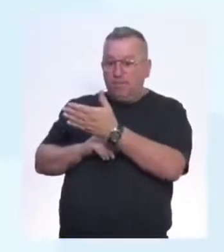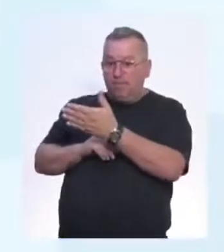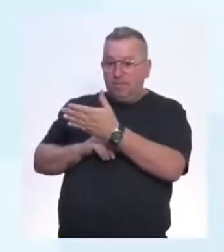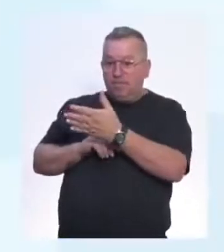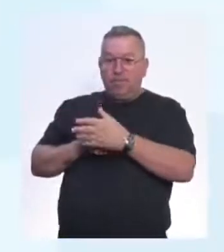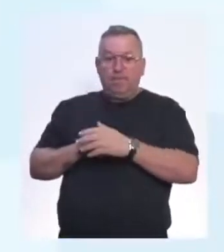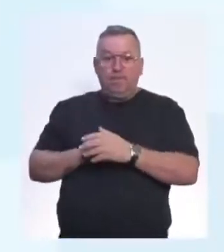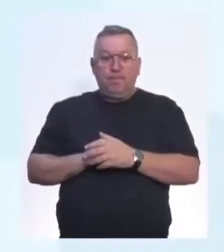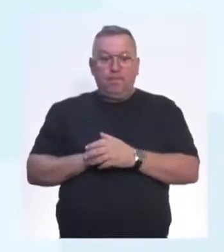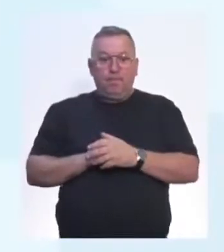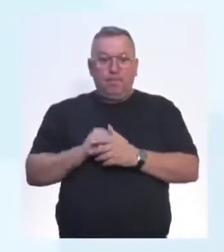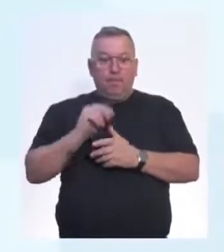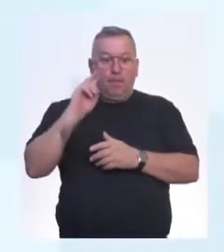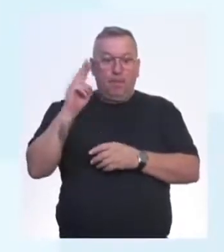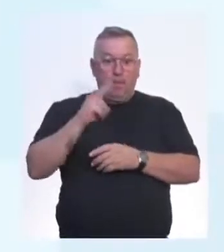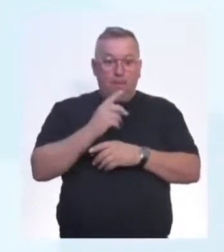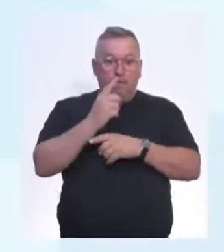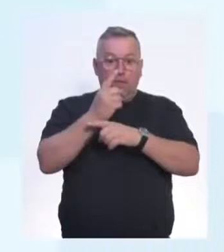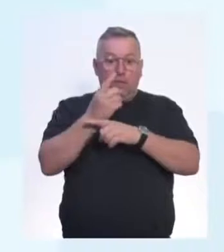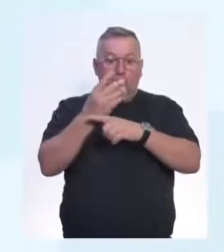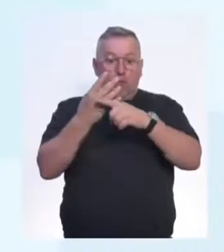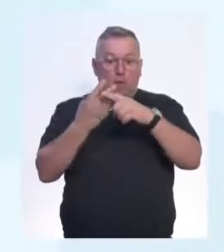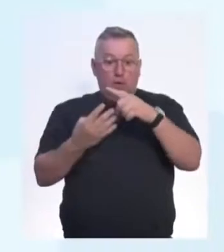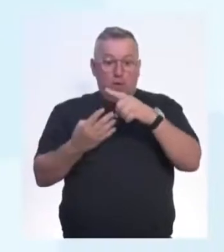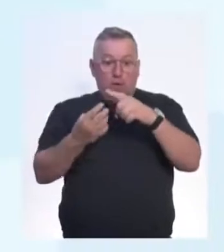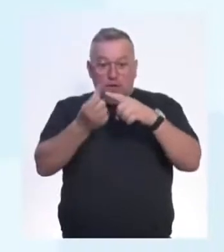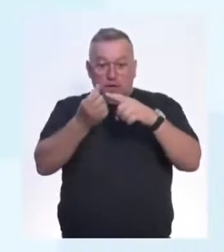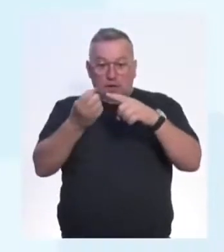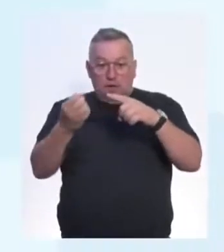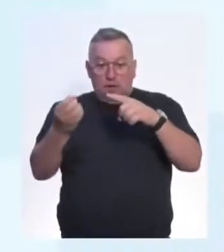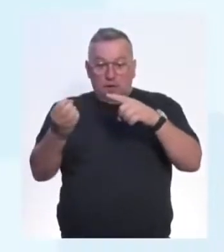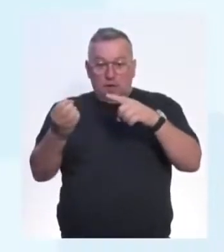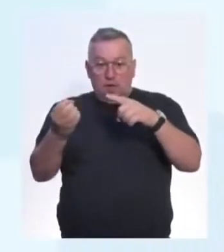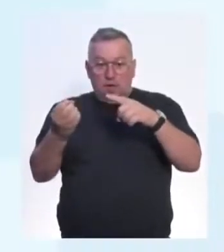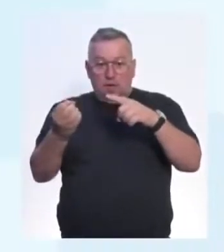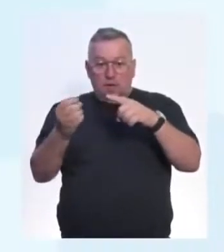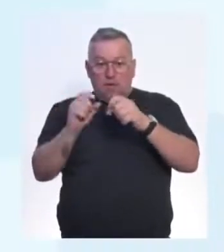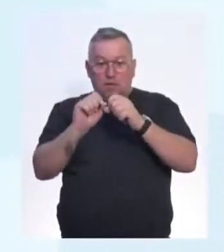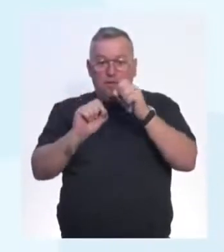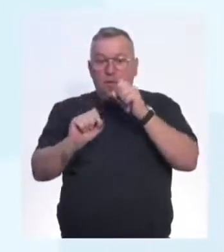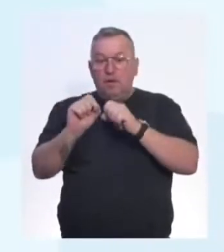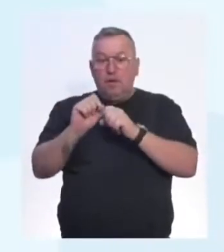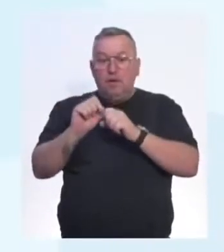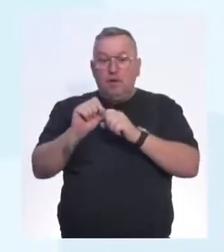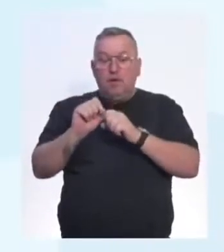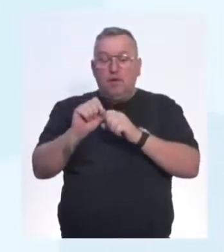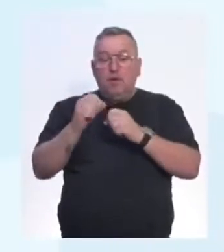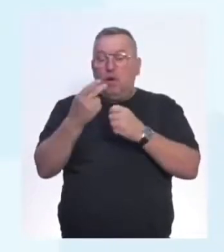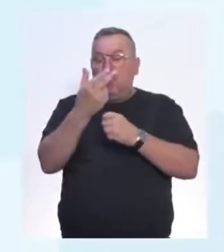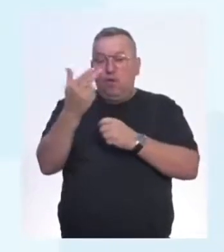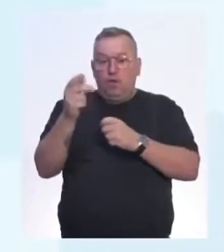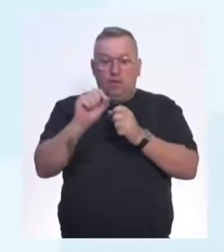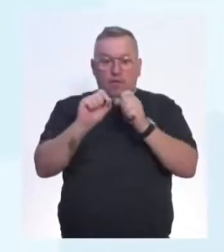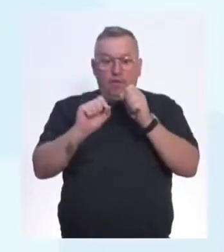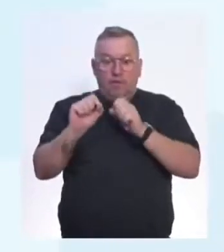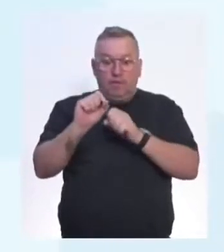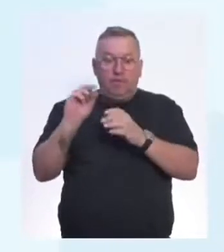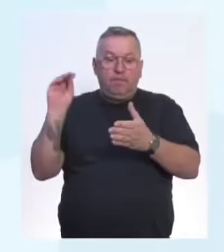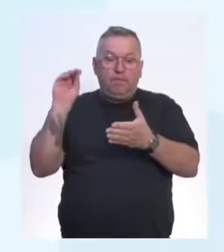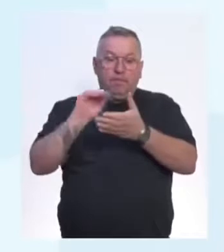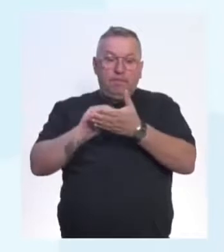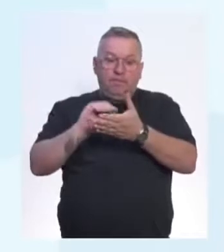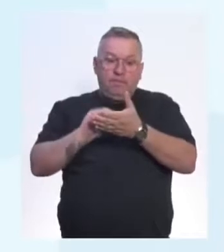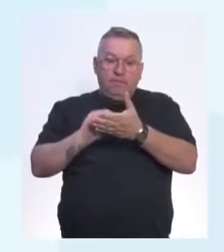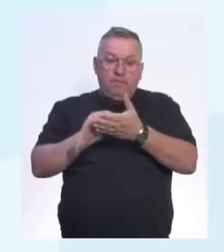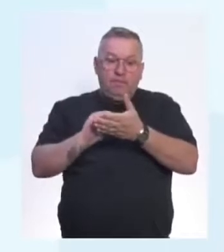Então, eu pegava 1/4, se eu queria 1/4 de 600, então fazia comum. Alguns fizeram aí, como vocês colocaram,